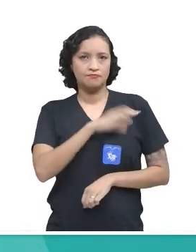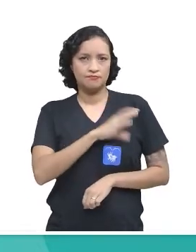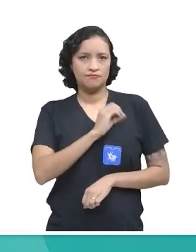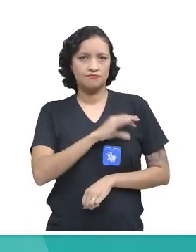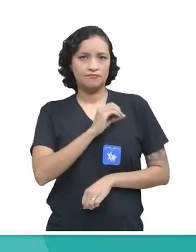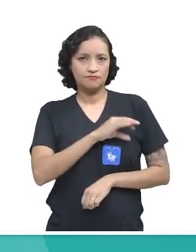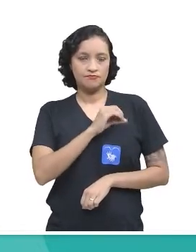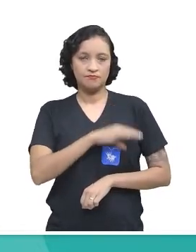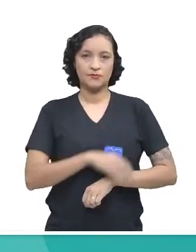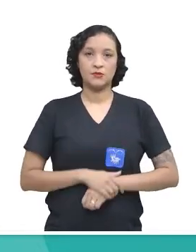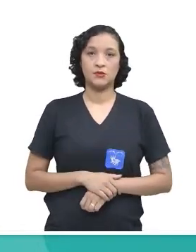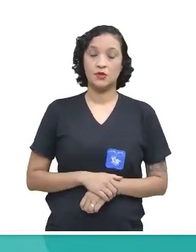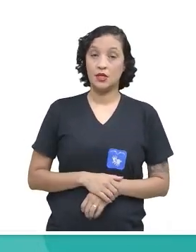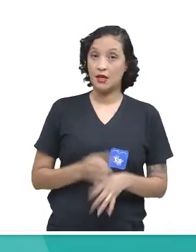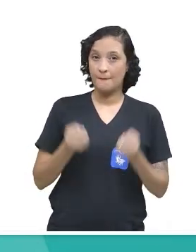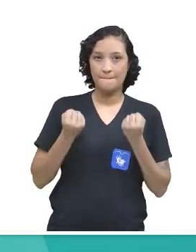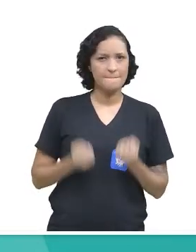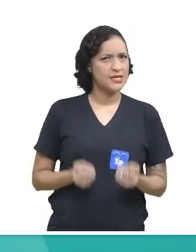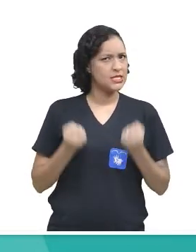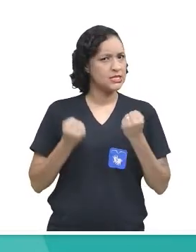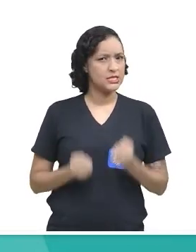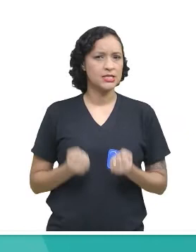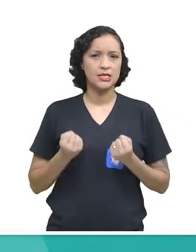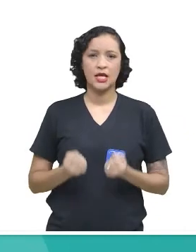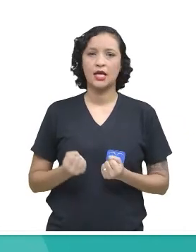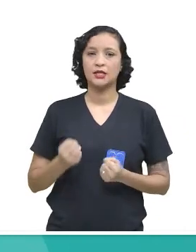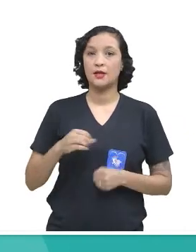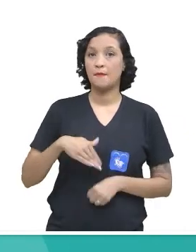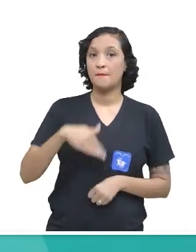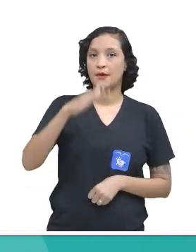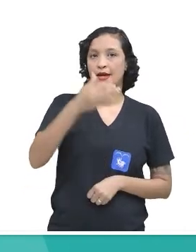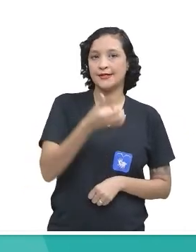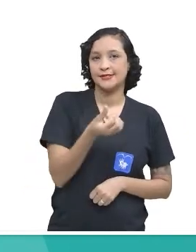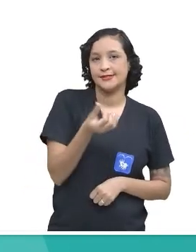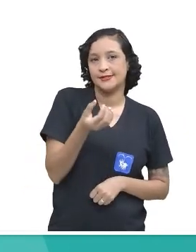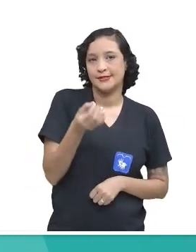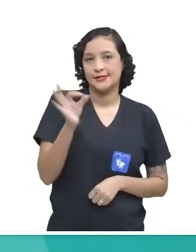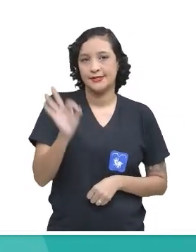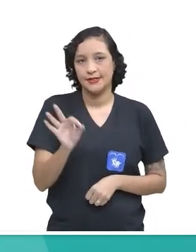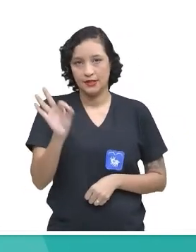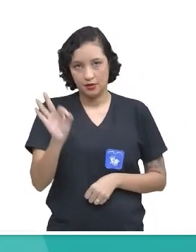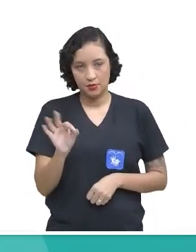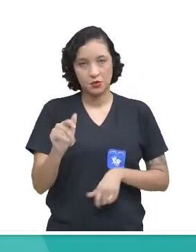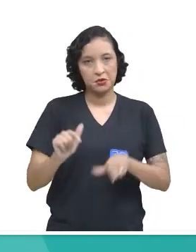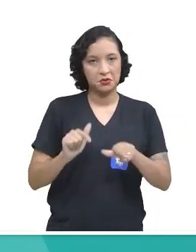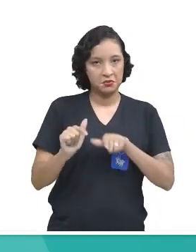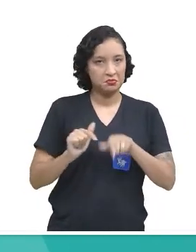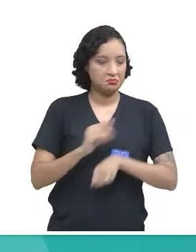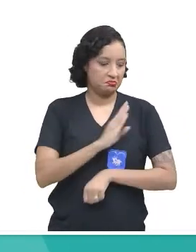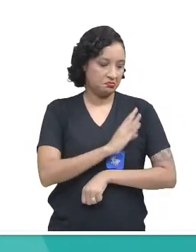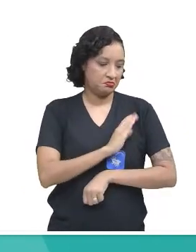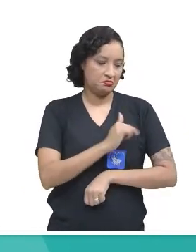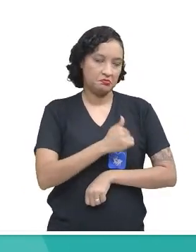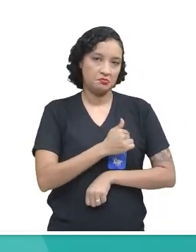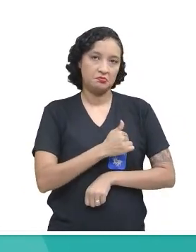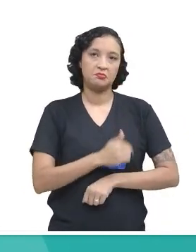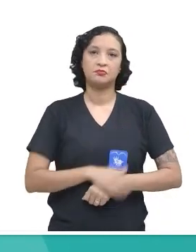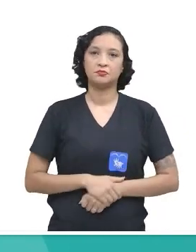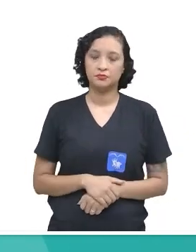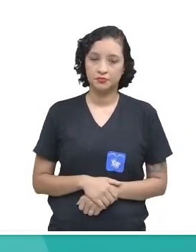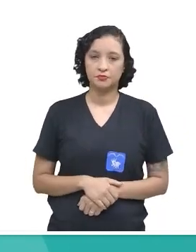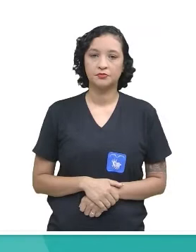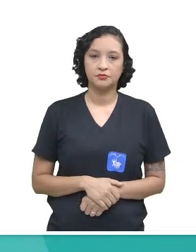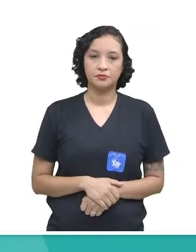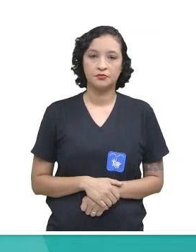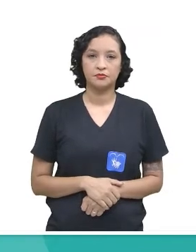a alta intensidade, a maior dela, né? O coração ele trabalha acima de 60% da minha frequência cardíaca de